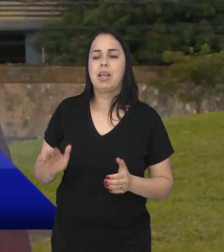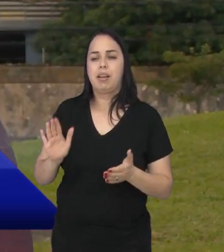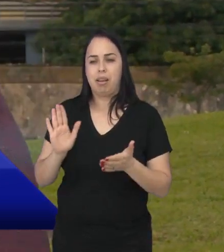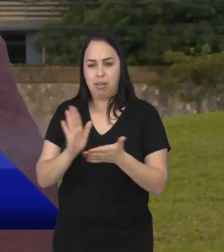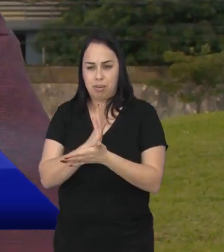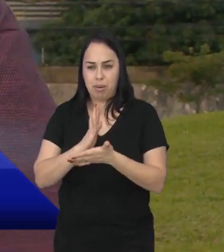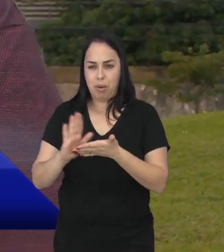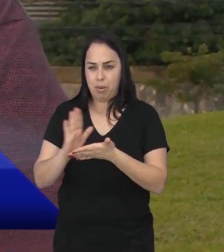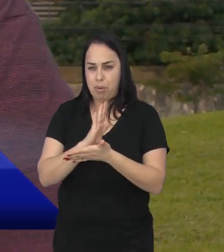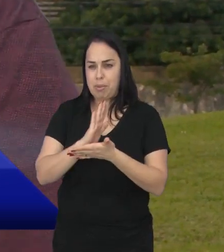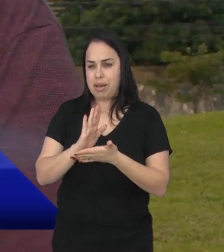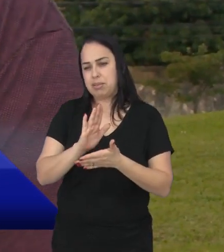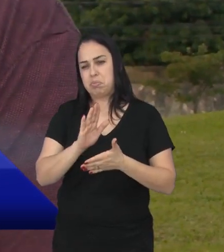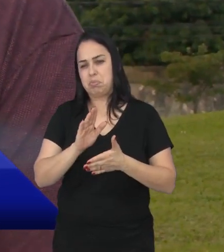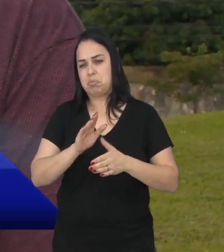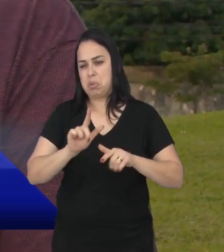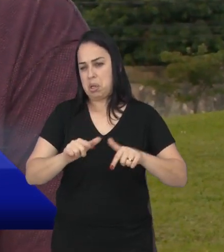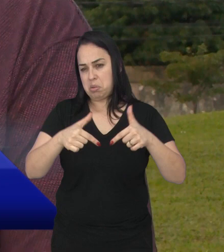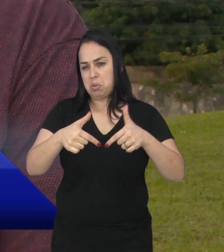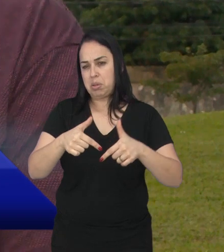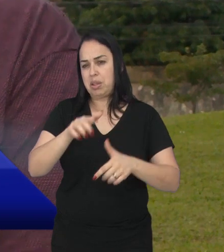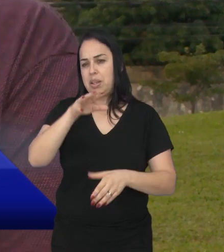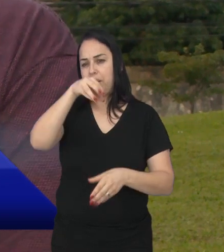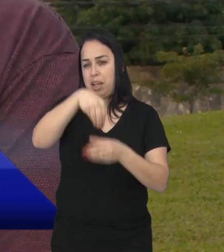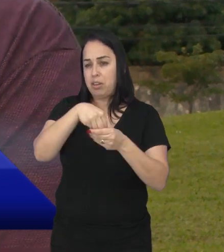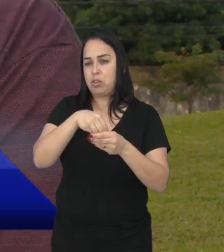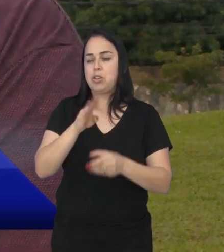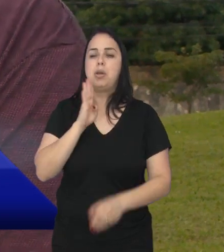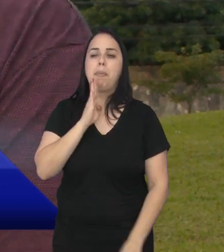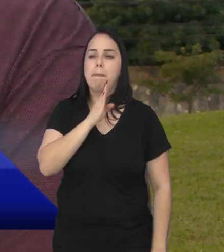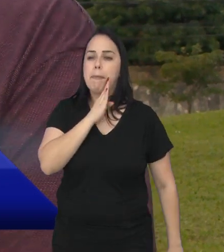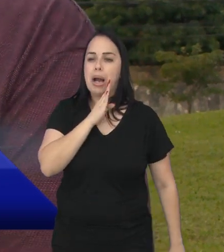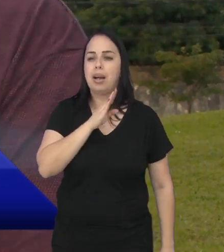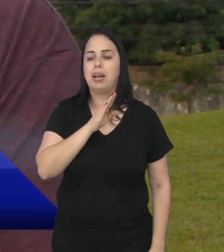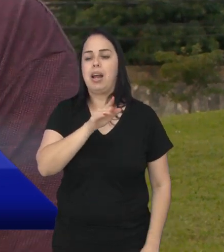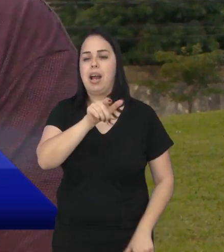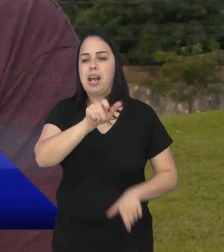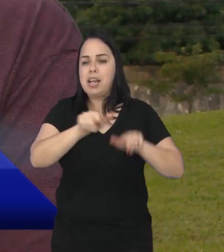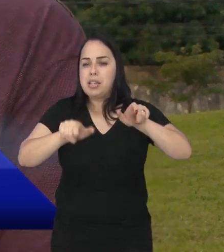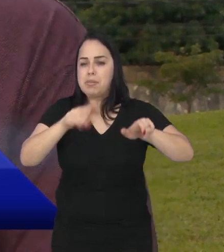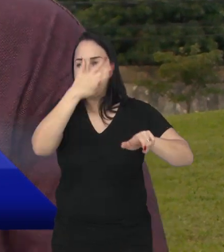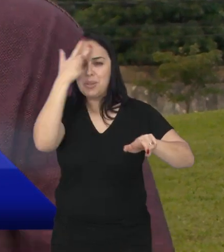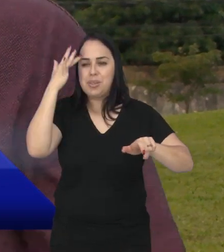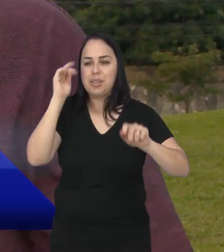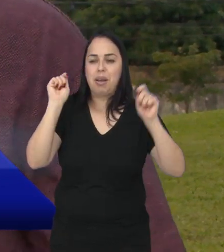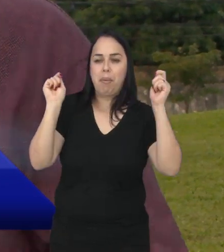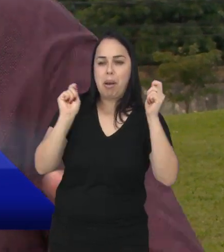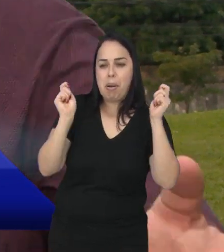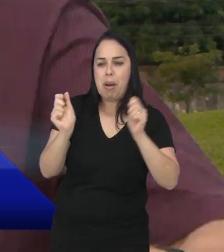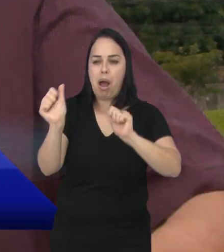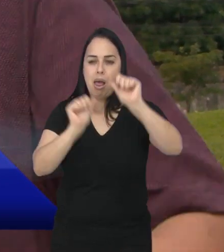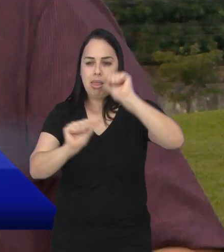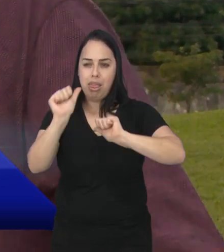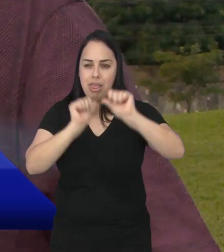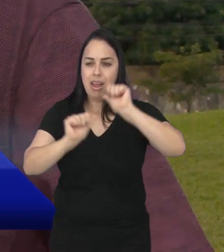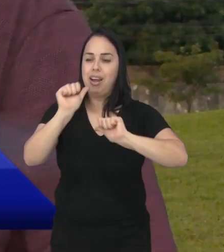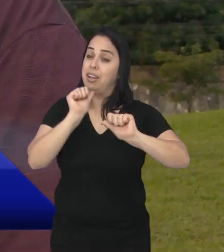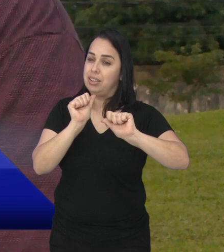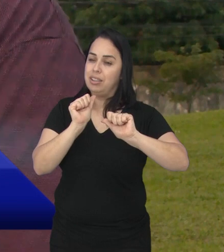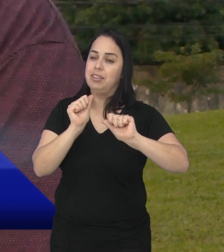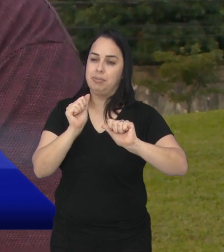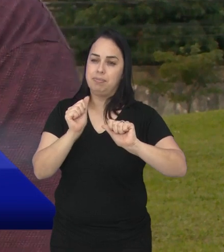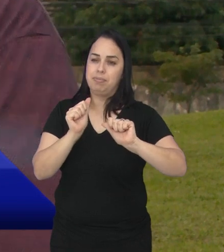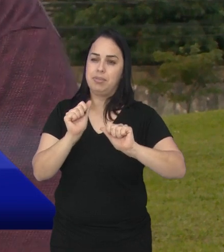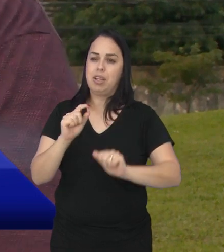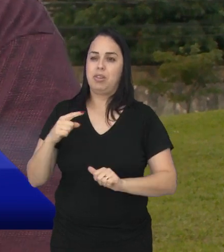as ações focadas em bares né que são para as pessoas que estão aí curtindo tomando bebendo alguma coisa